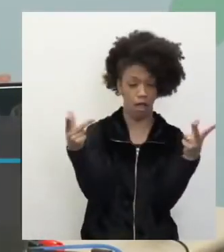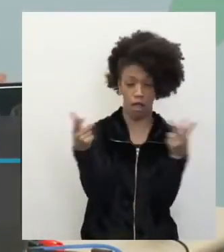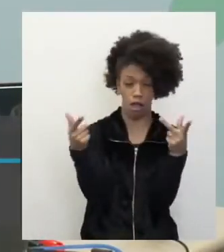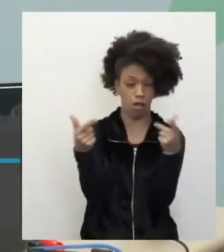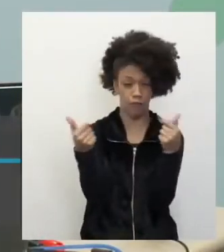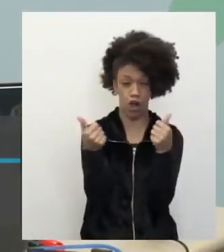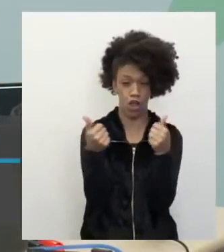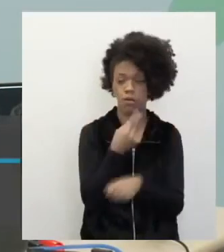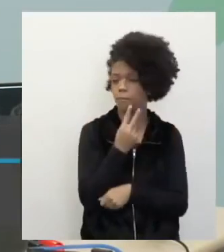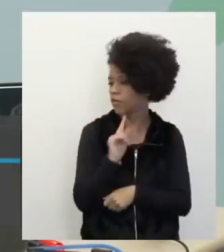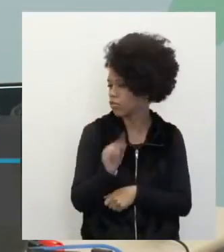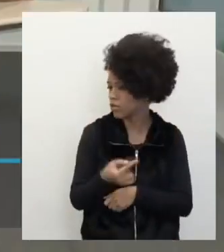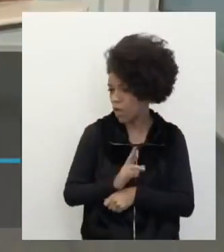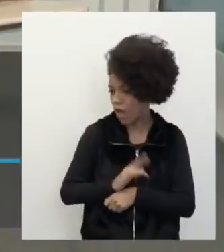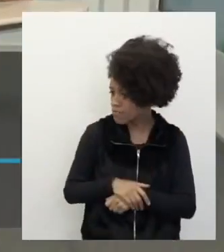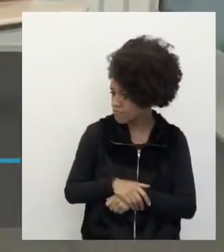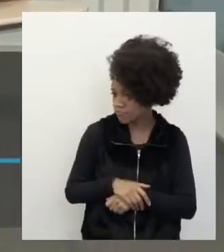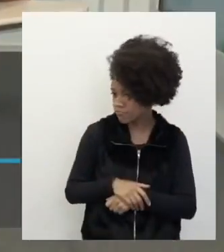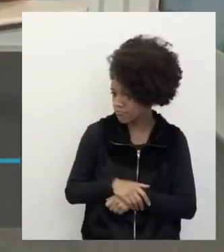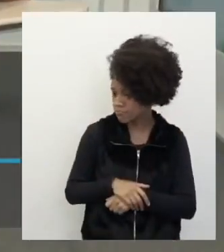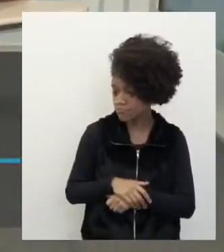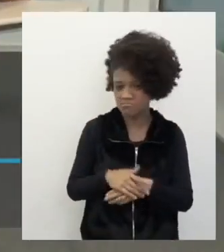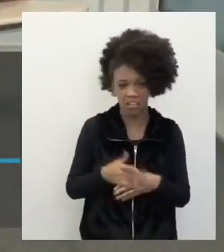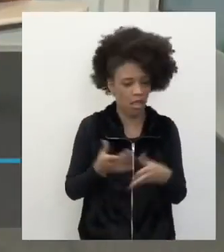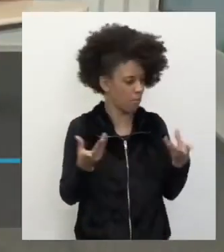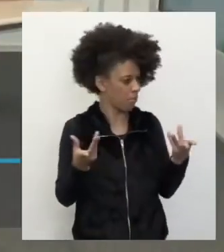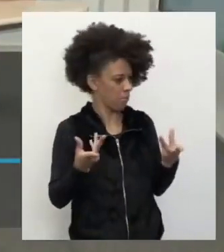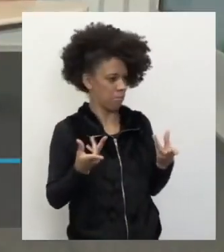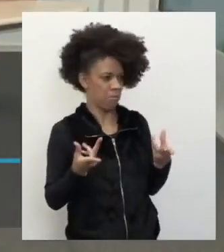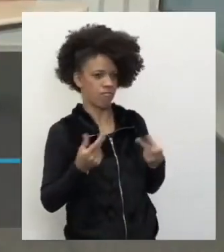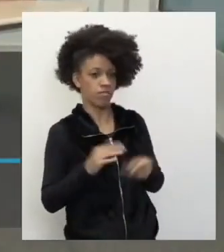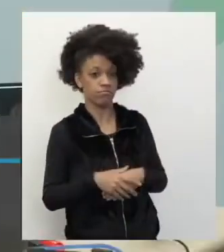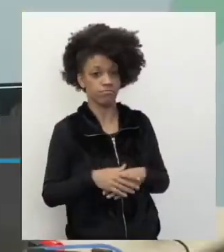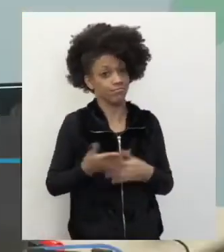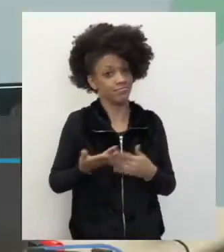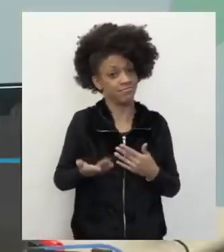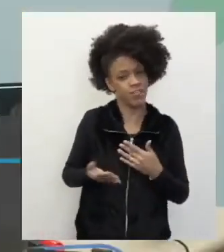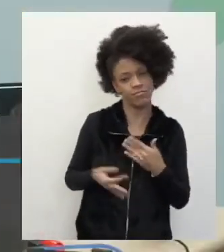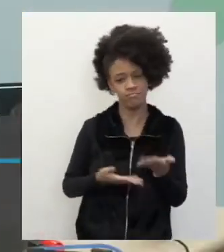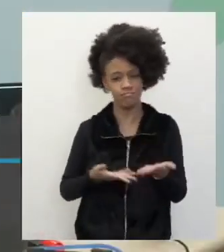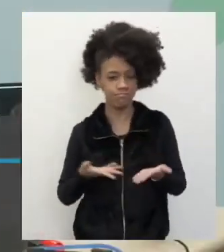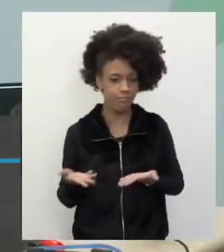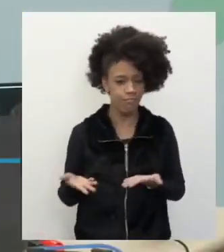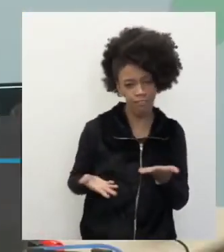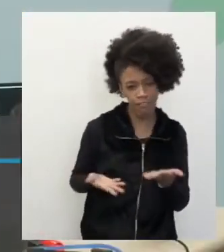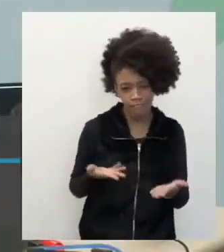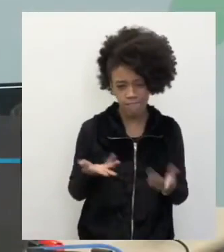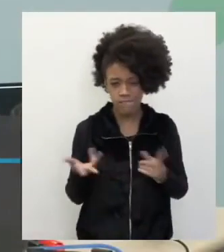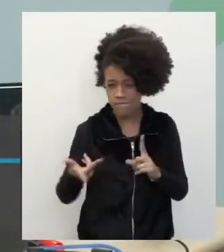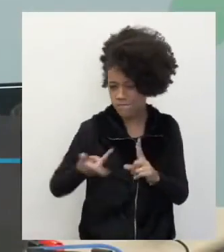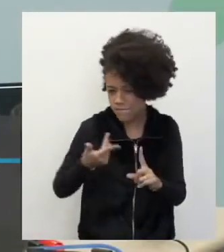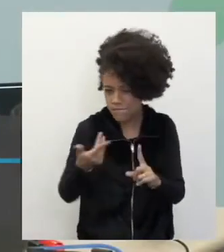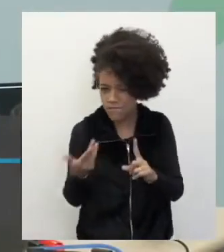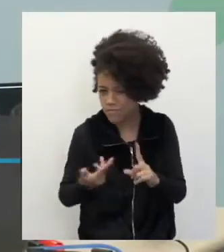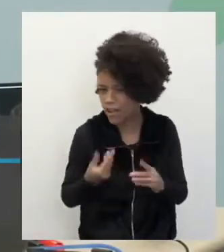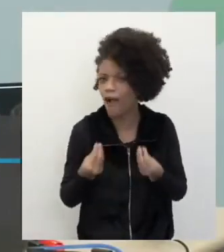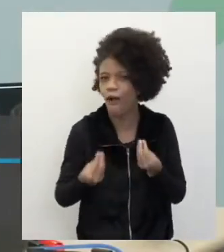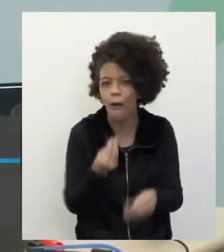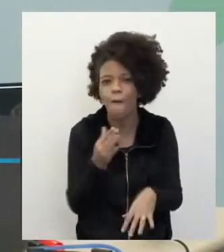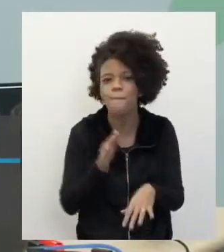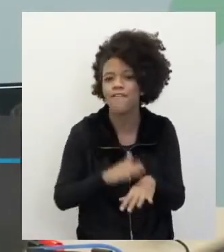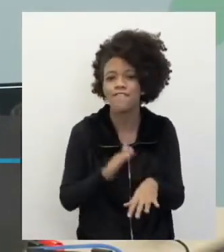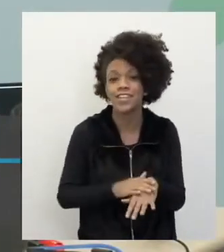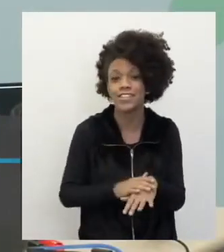por R$2.000. O custo-benefício, tá, perfeito. Eu já fiz uma proposição aqui, dei uma sugestão, como que eu faço para